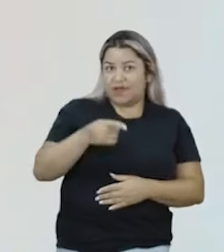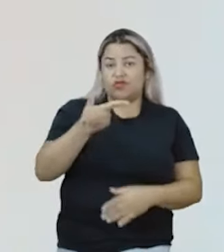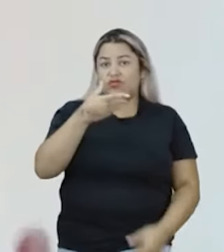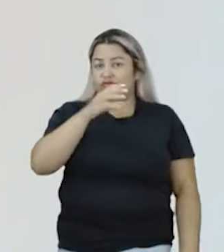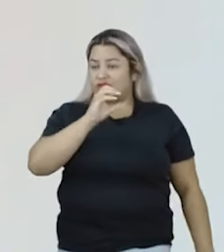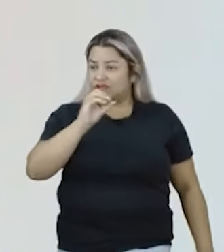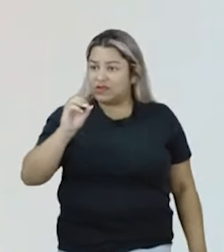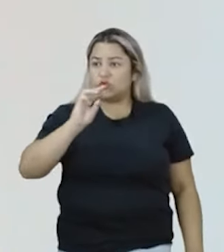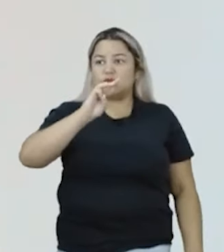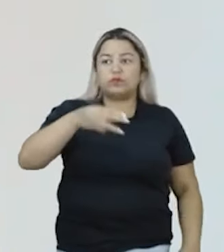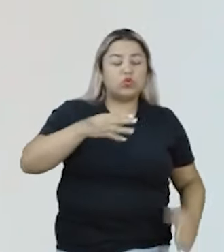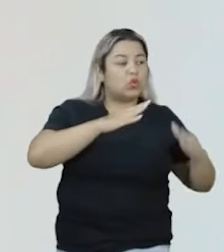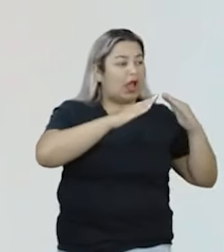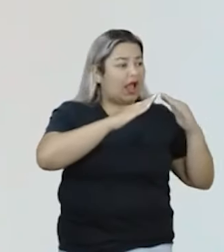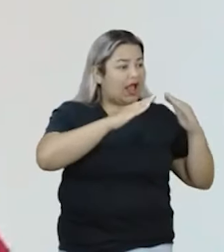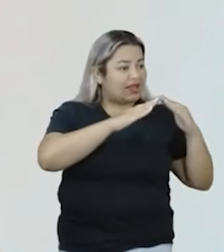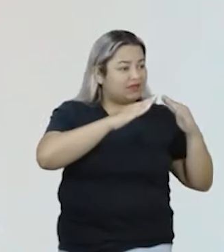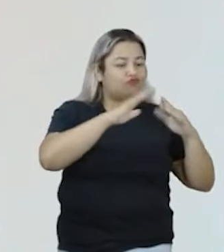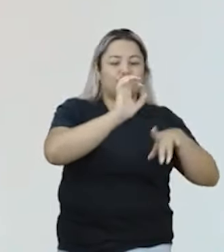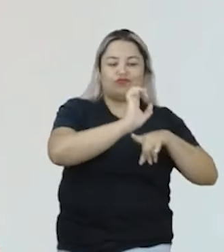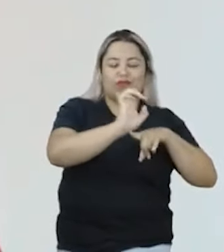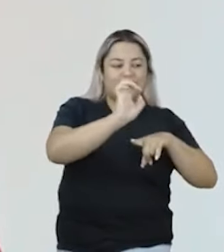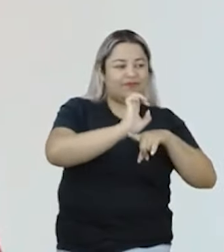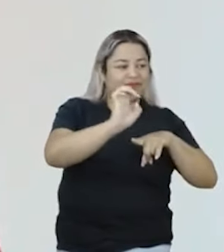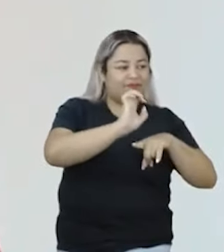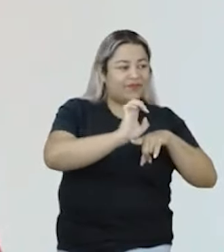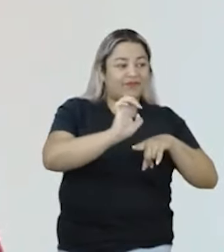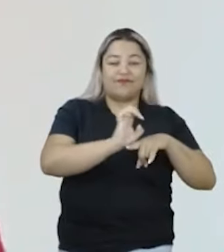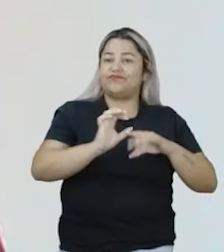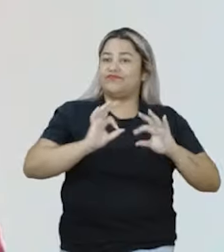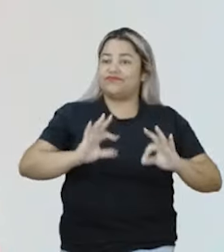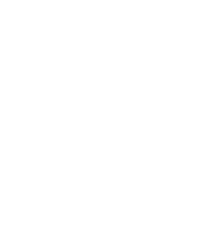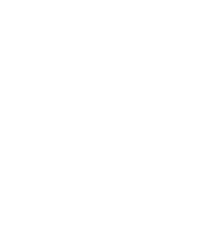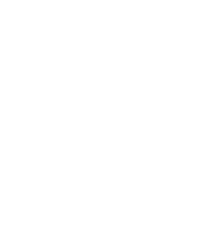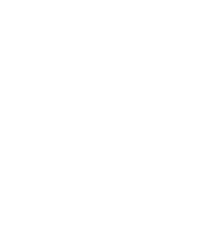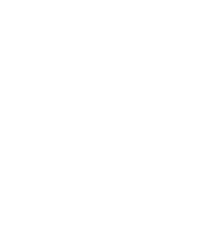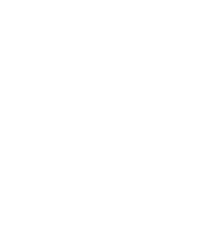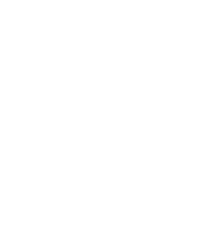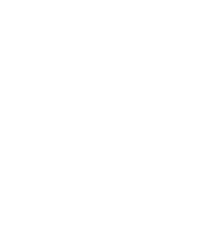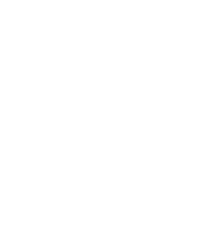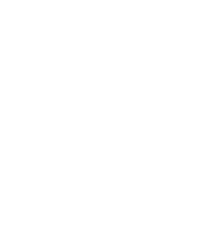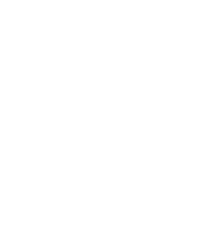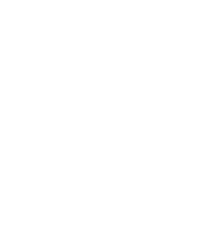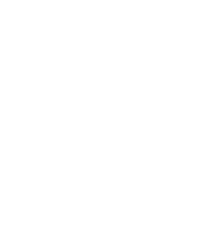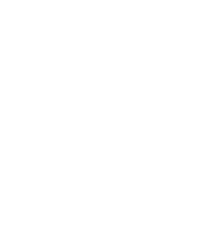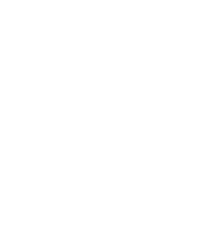200 mil casas para o nosso estado, gerando dignidade para todas as pessoas.